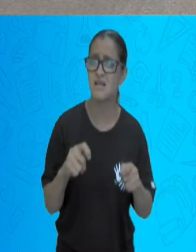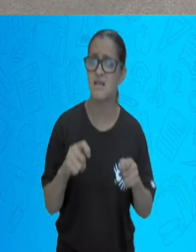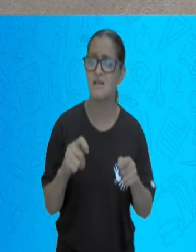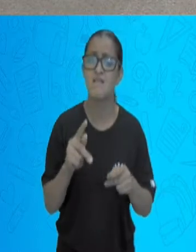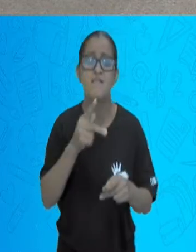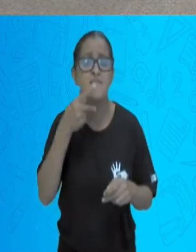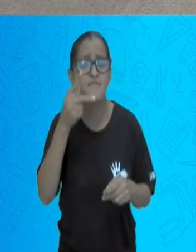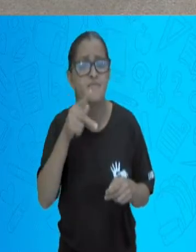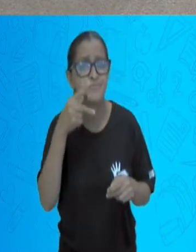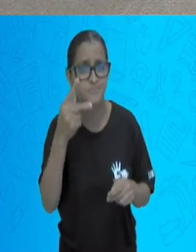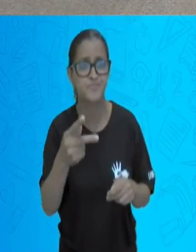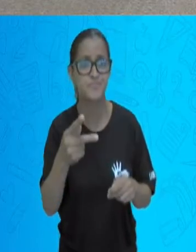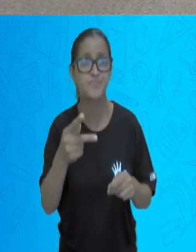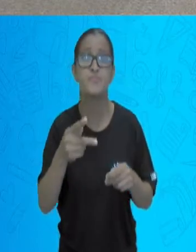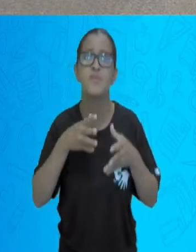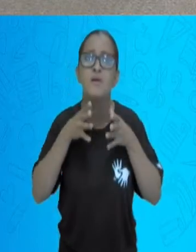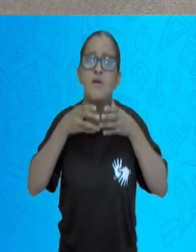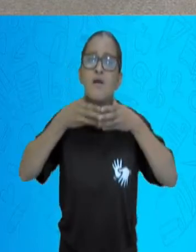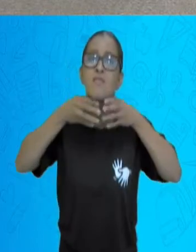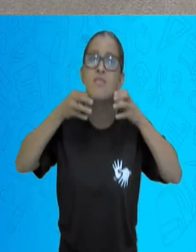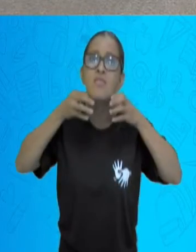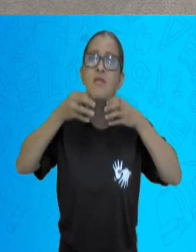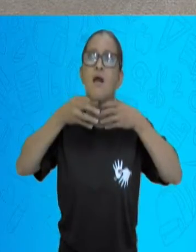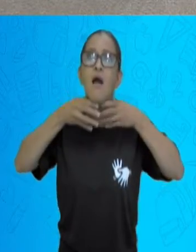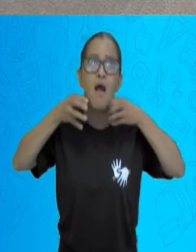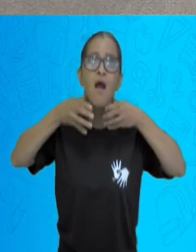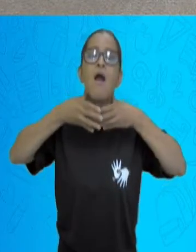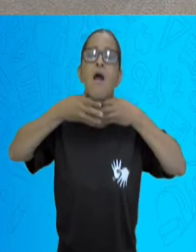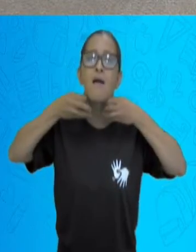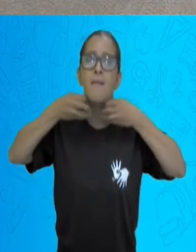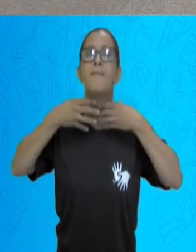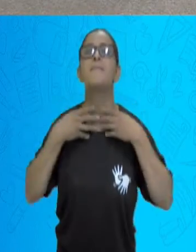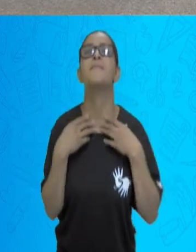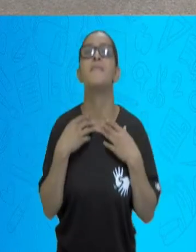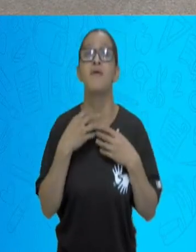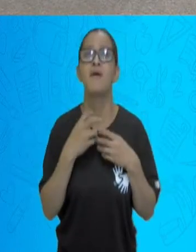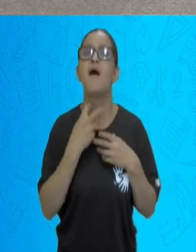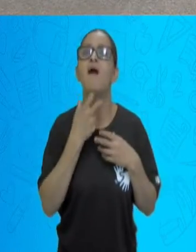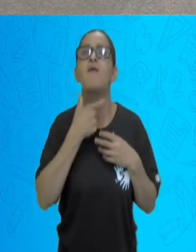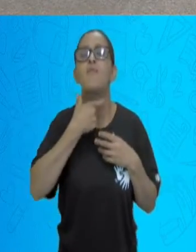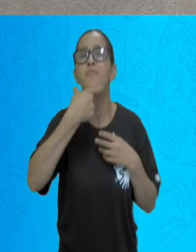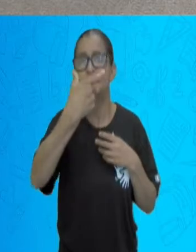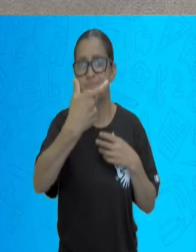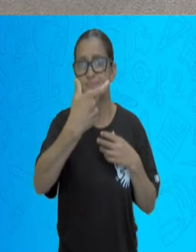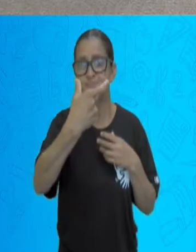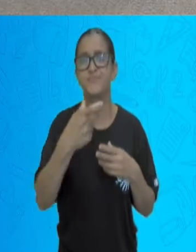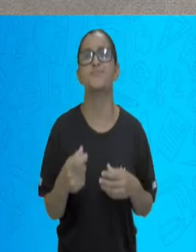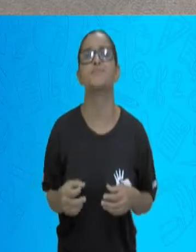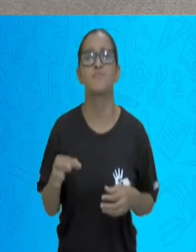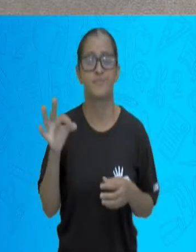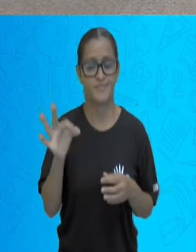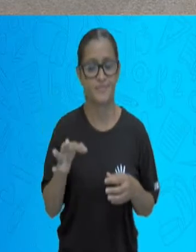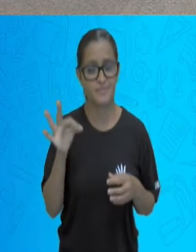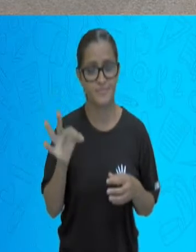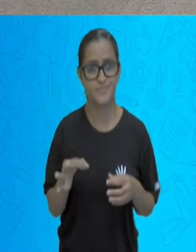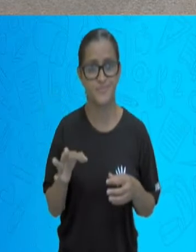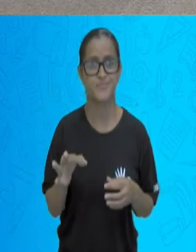para sofrer uma vibração e fazer com que aconteça a minha voz. Bom,